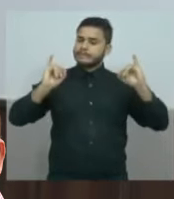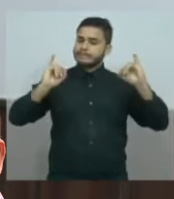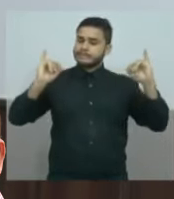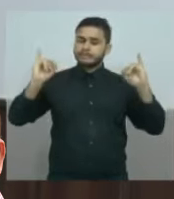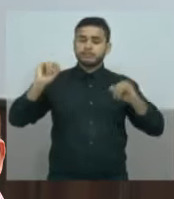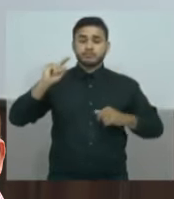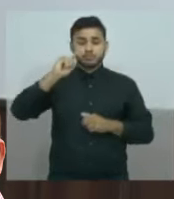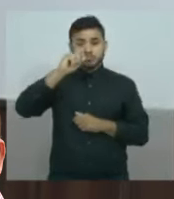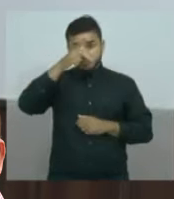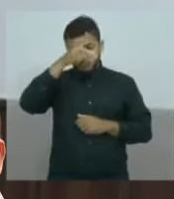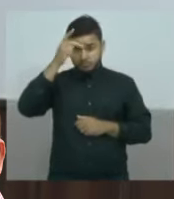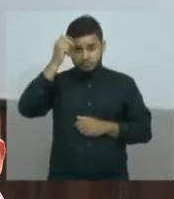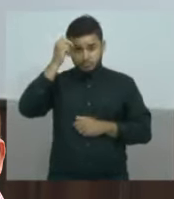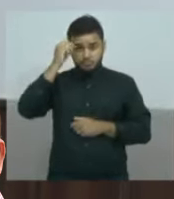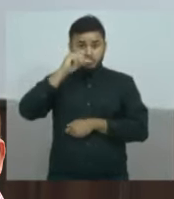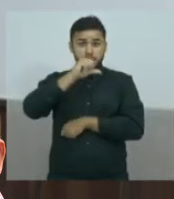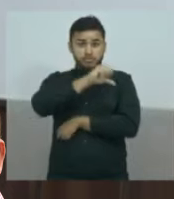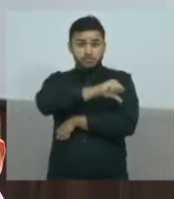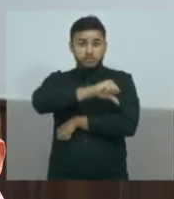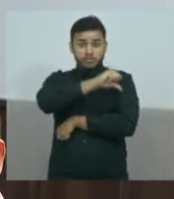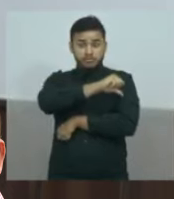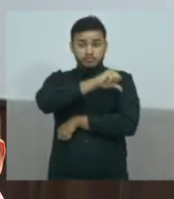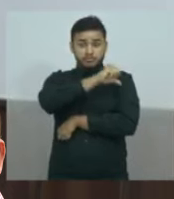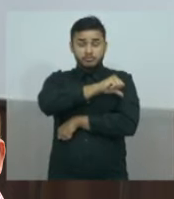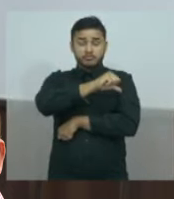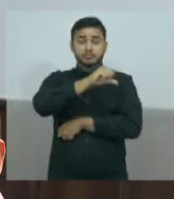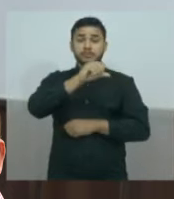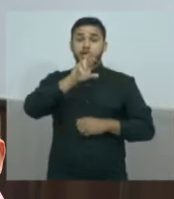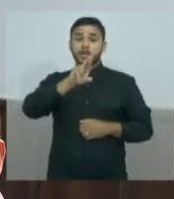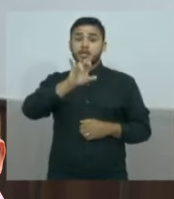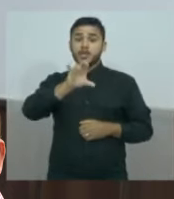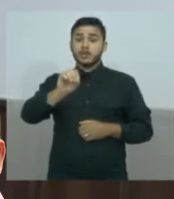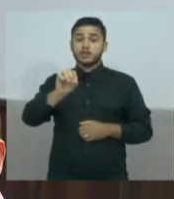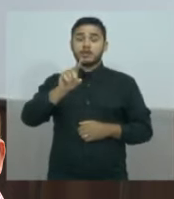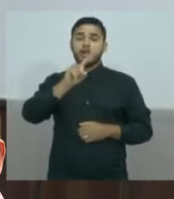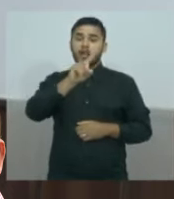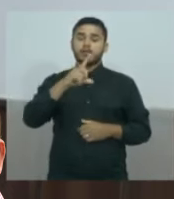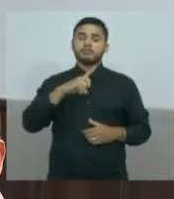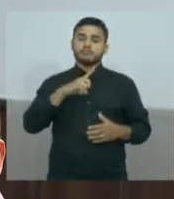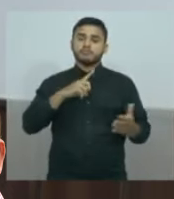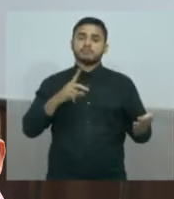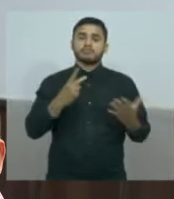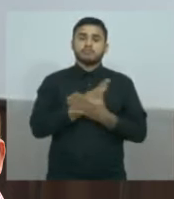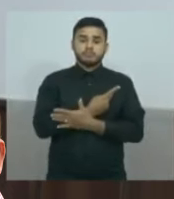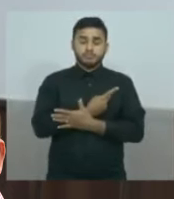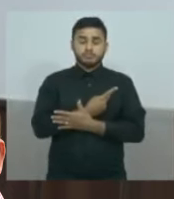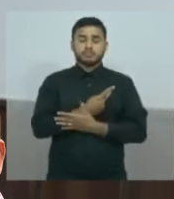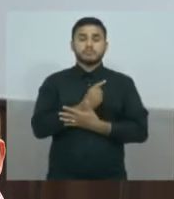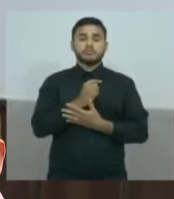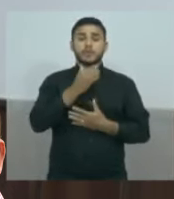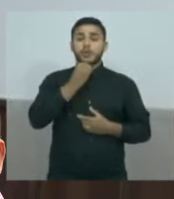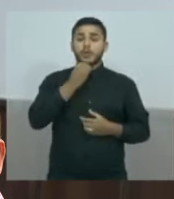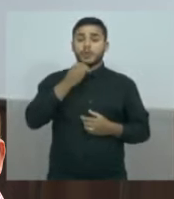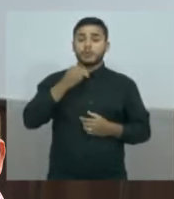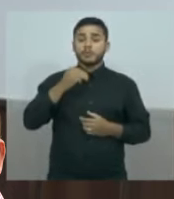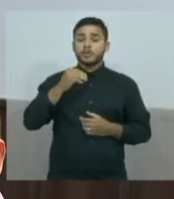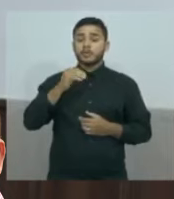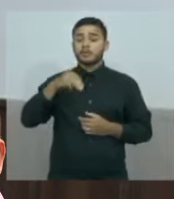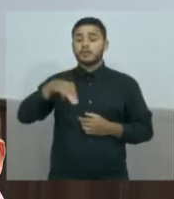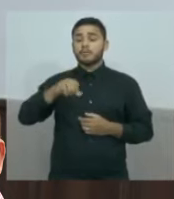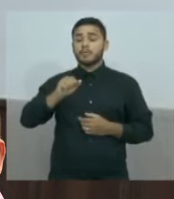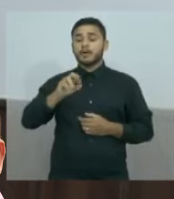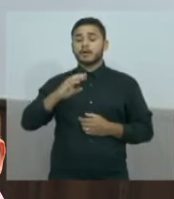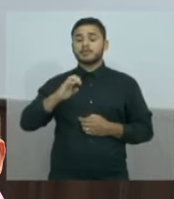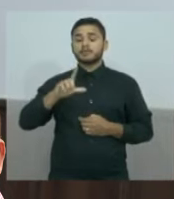do Rio, Marcelo Crivella, pediu para a Bienal do Livro recolher um livro à venda no evento.